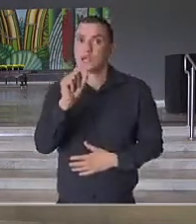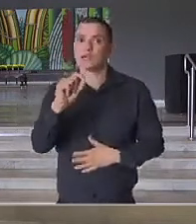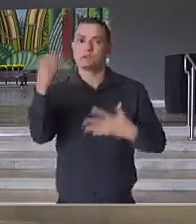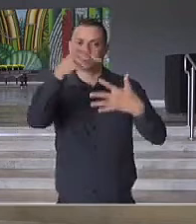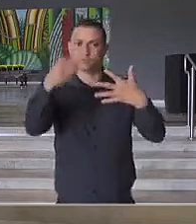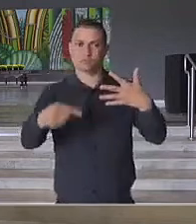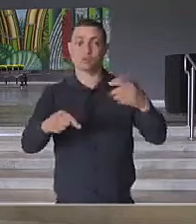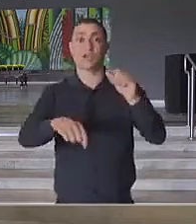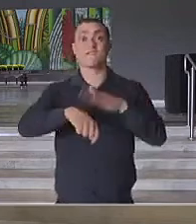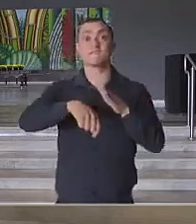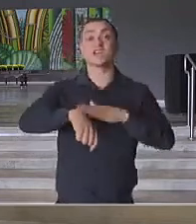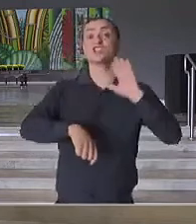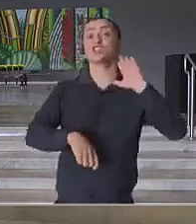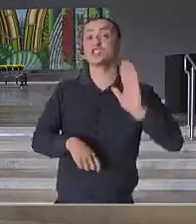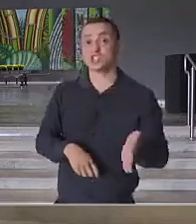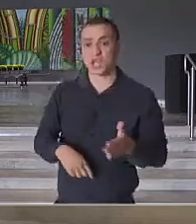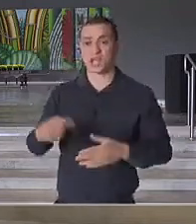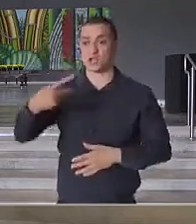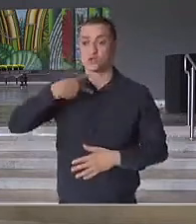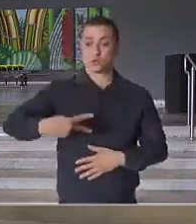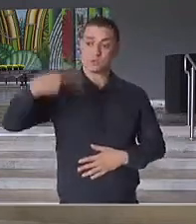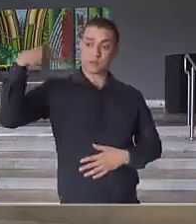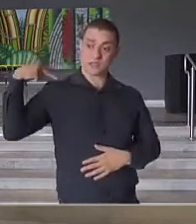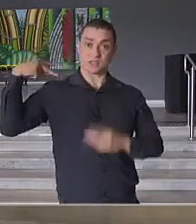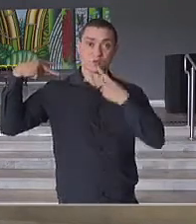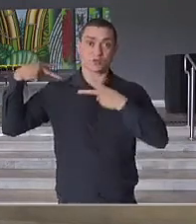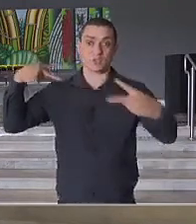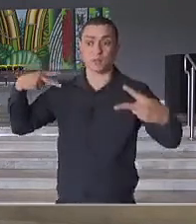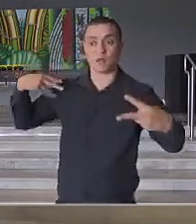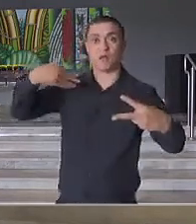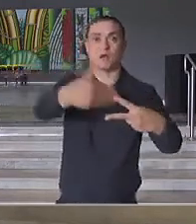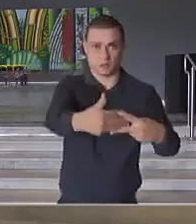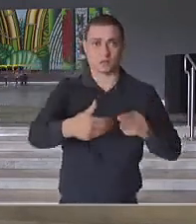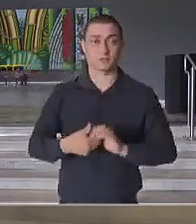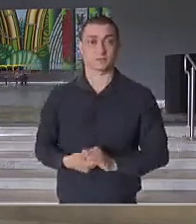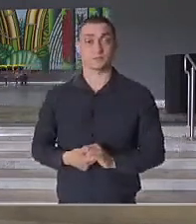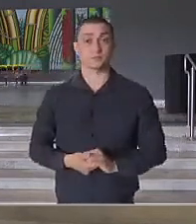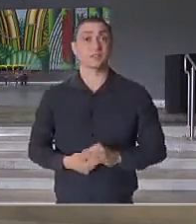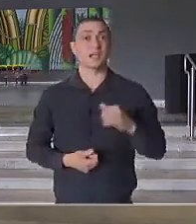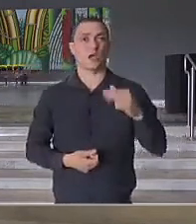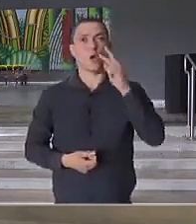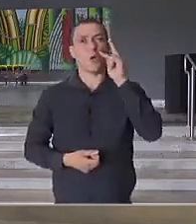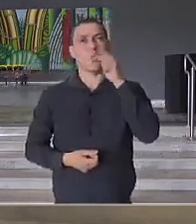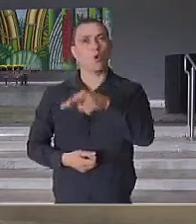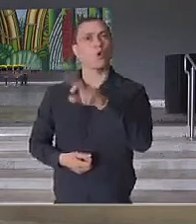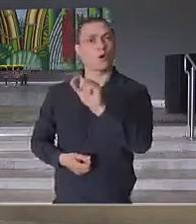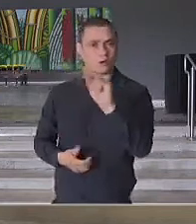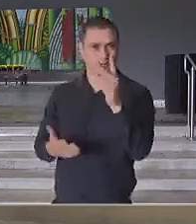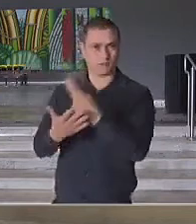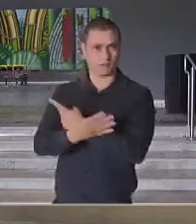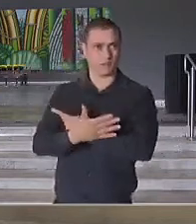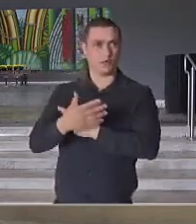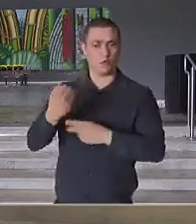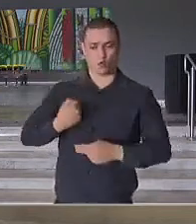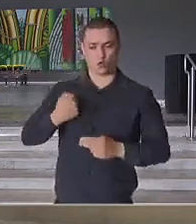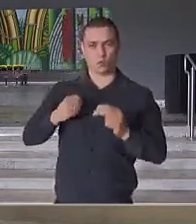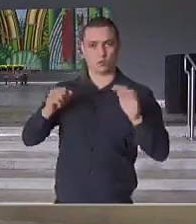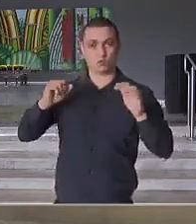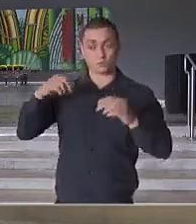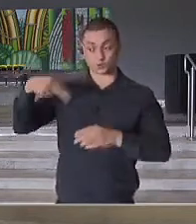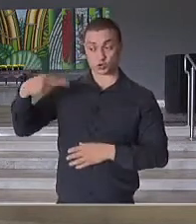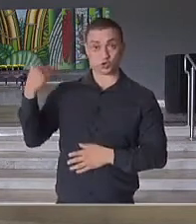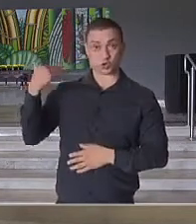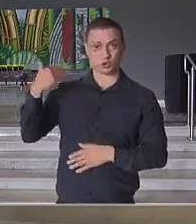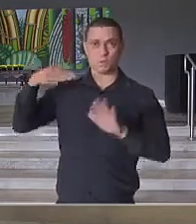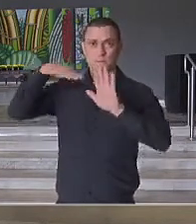espaço de o que foi feito 2 semanas antes, tem impacto naquela semana. Quando nós vimos que começou a ter piora nos indicadores em novembro,